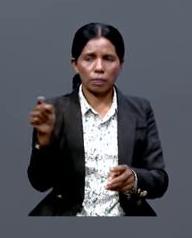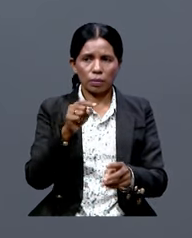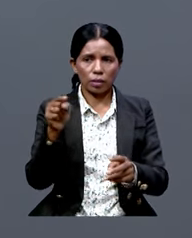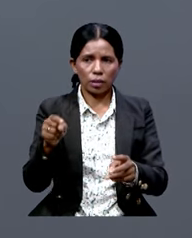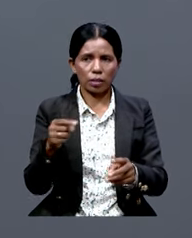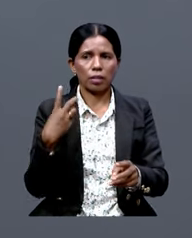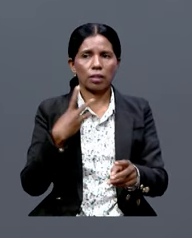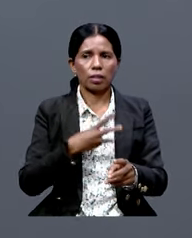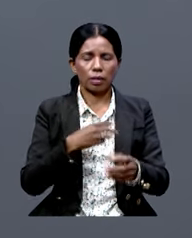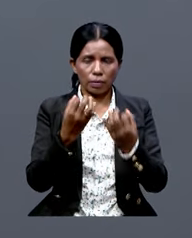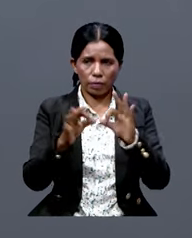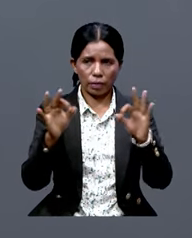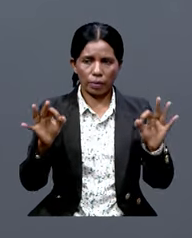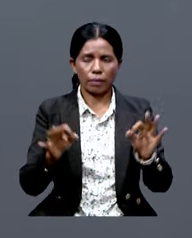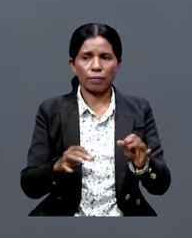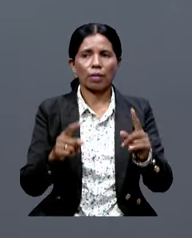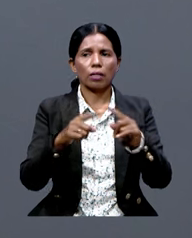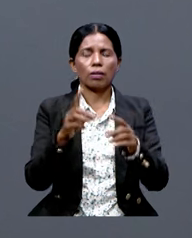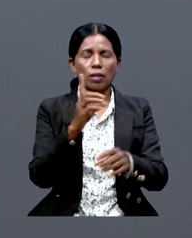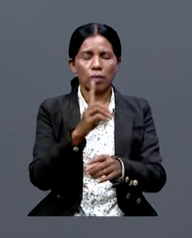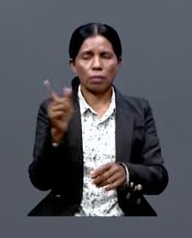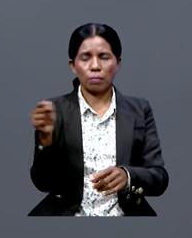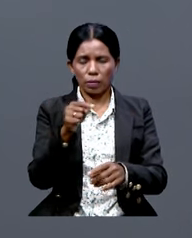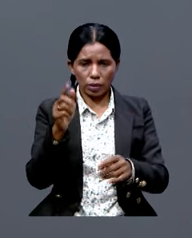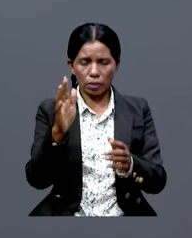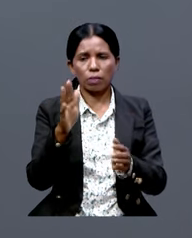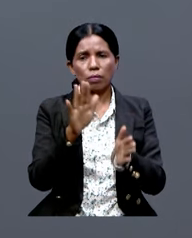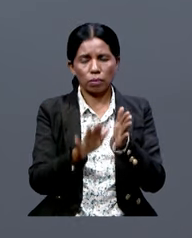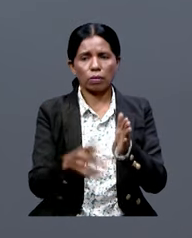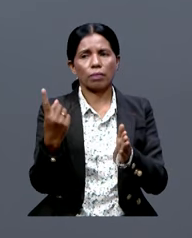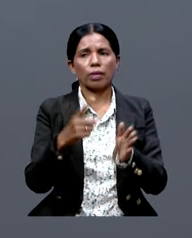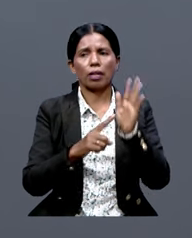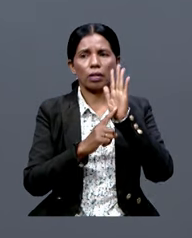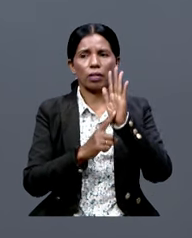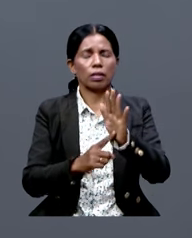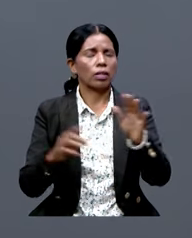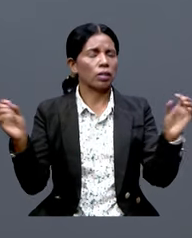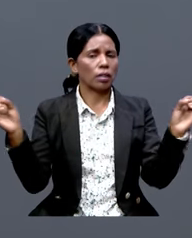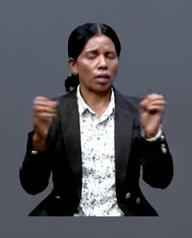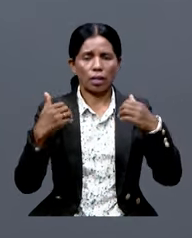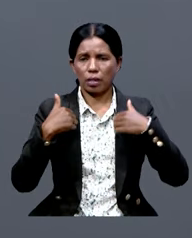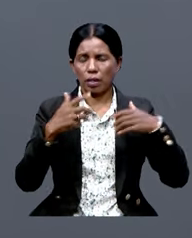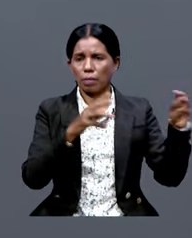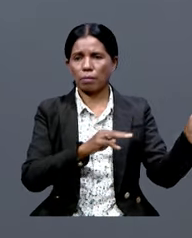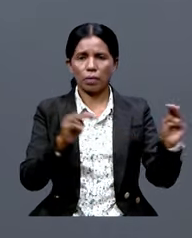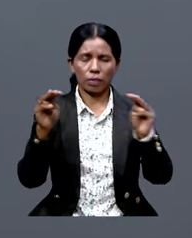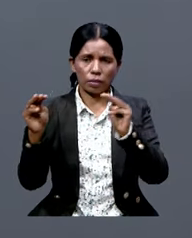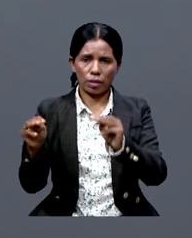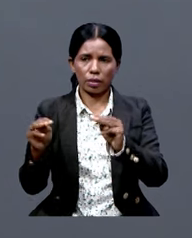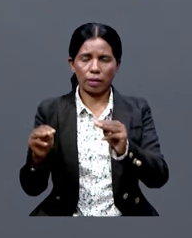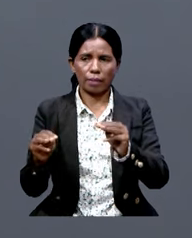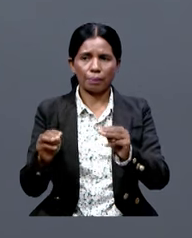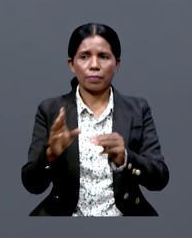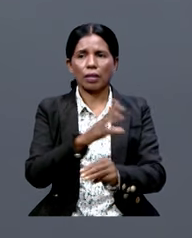tabela lo remata mas bem canto em lo 1% que ignafati né a tudo kata se la hija mudança roma né bem que acontece durante